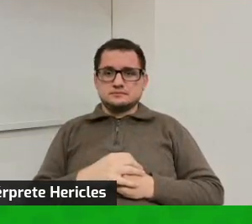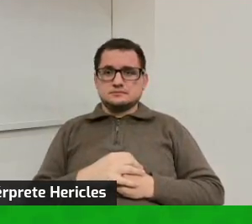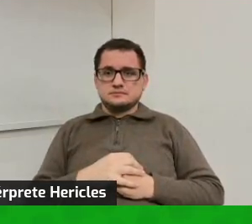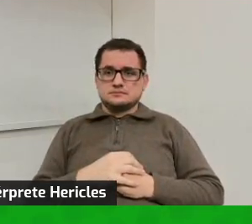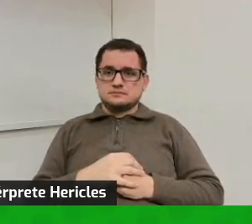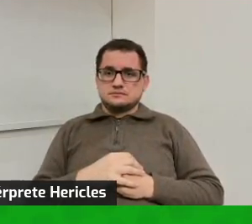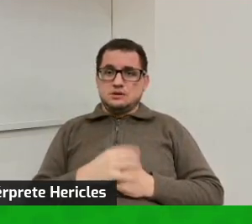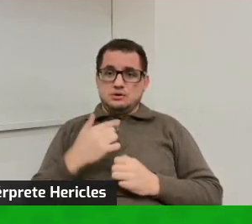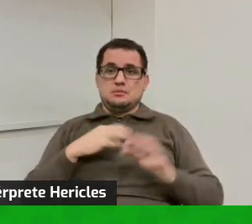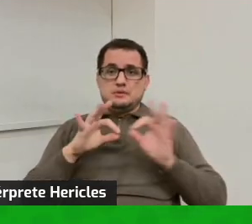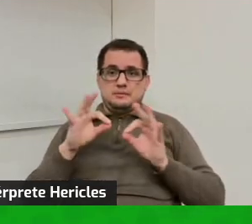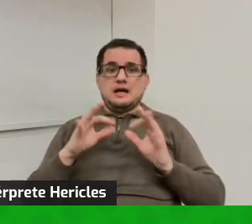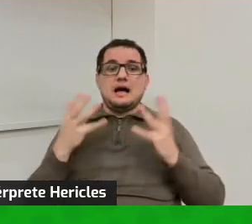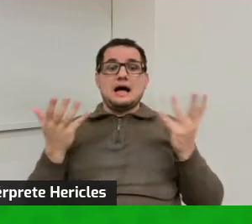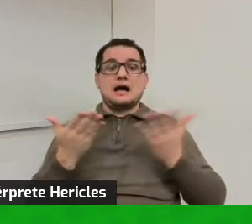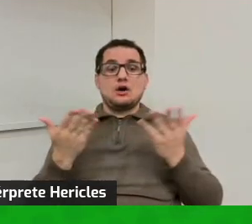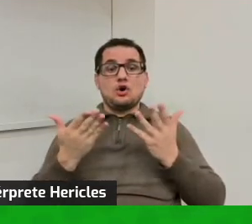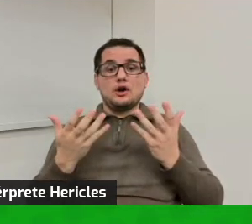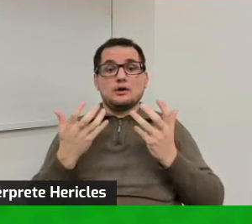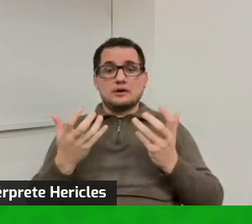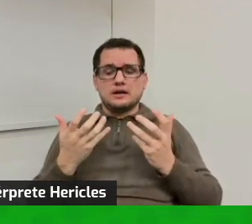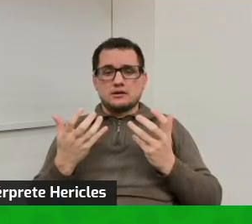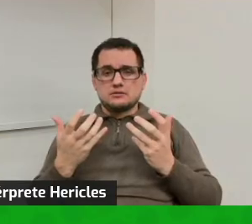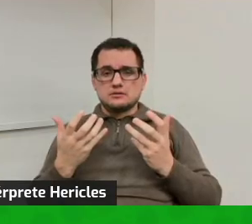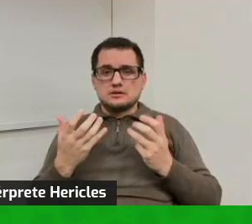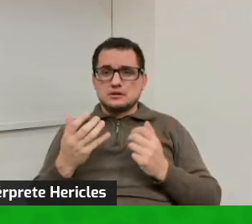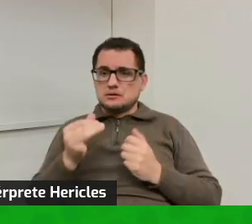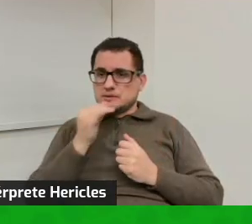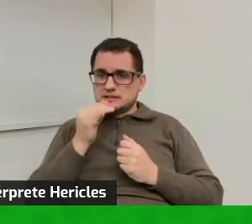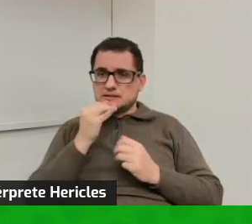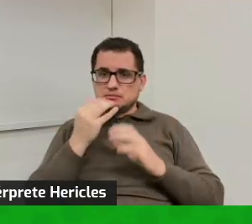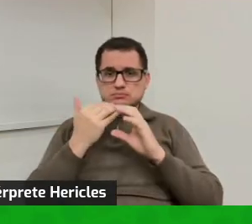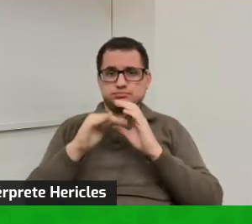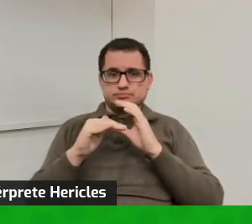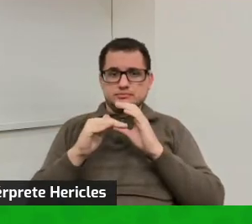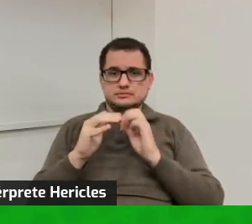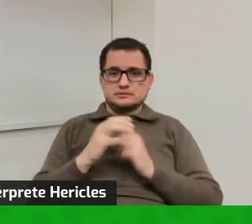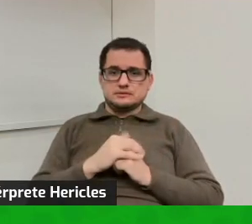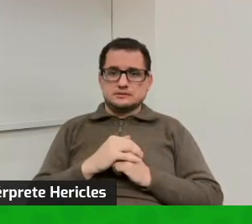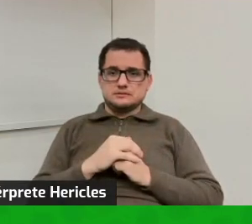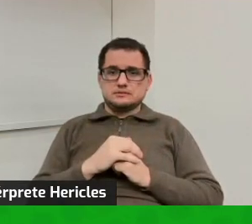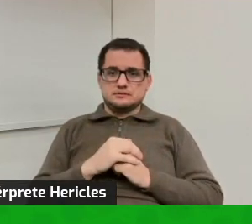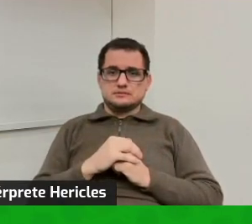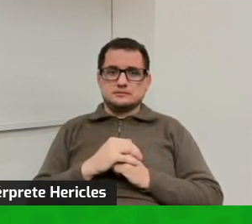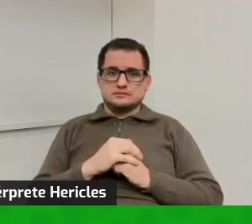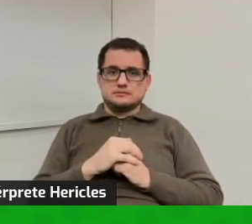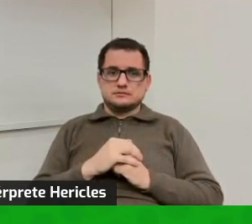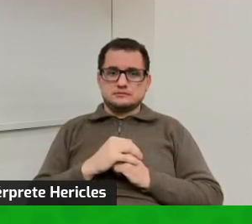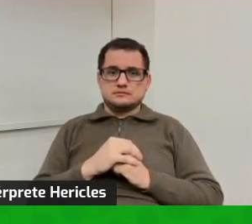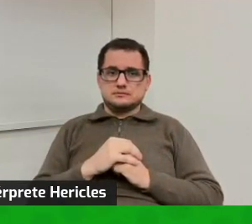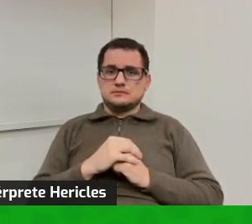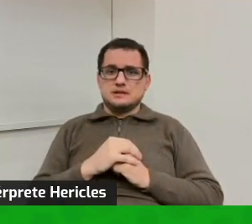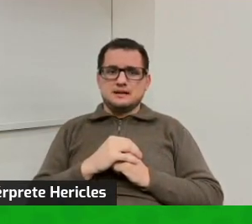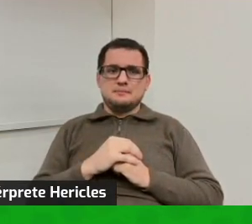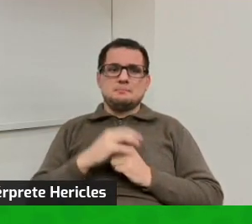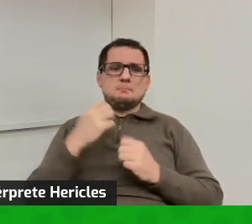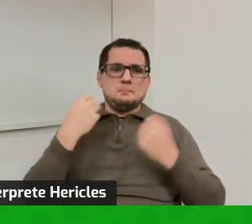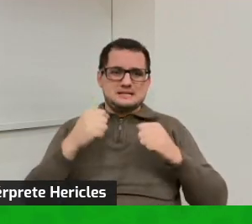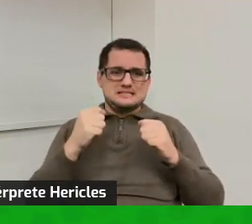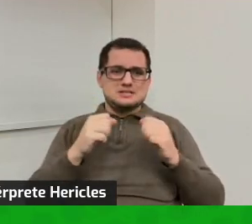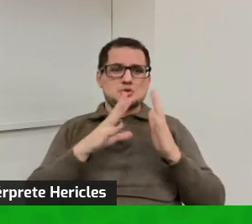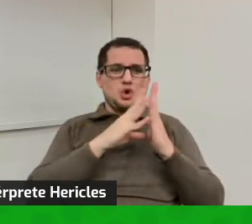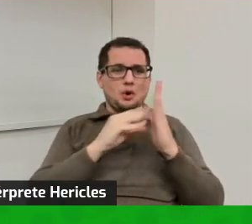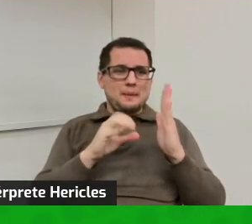mala direta, eu tenho que colocar o 1, copio, mando no e-mail. Aí eu venho aqui, 2, copio, mando no e-mail. Não. Aí a gente vem para